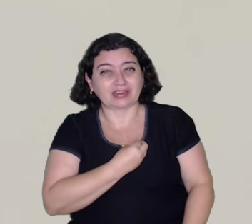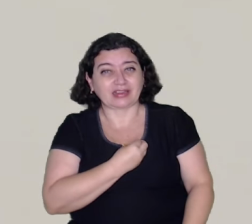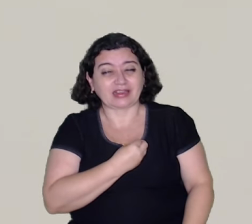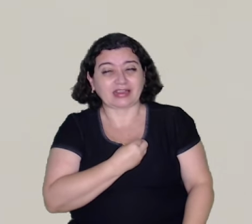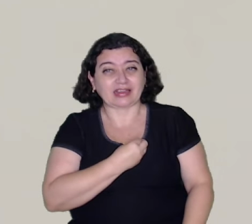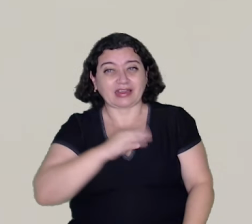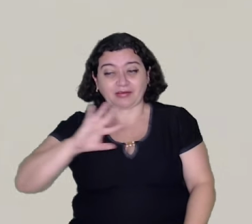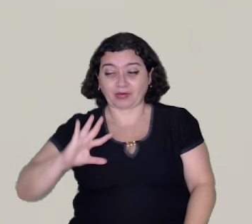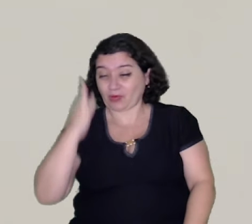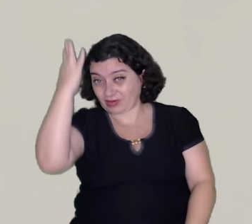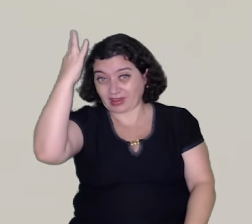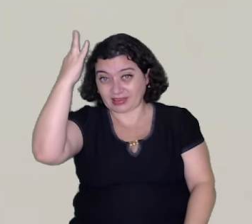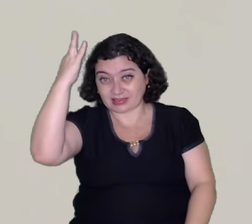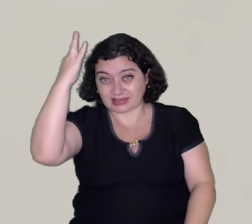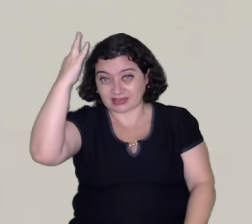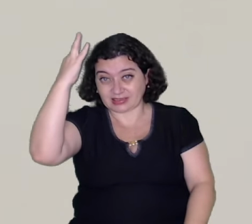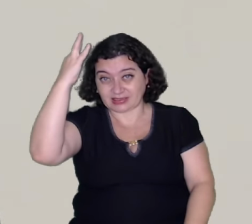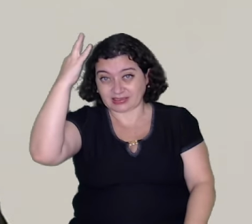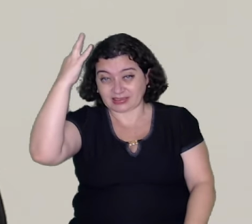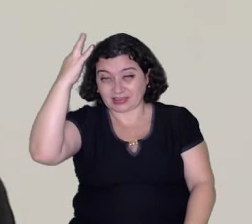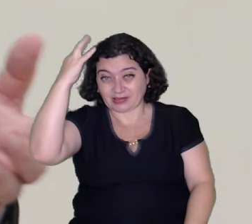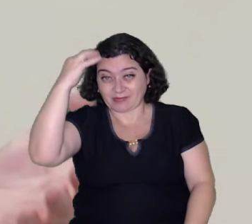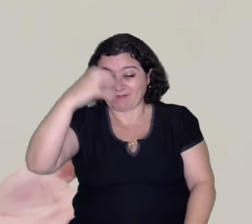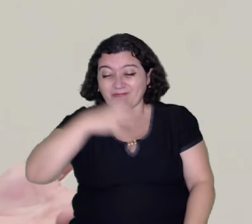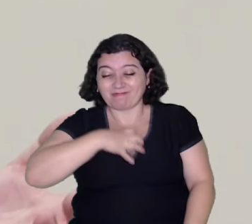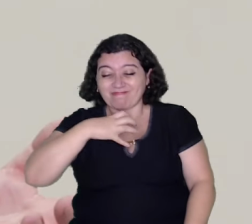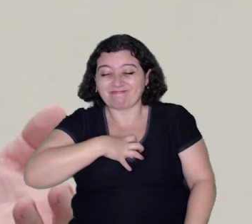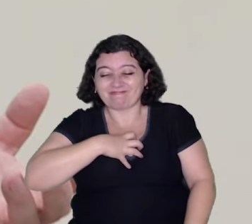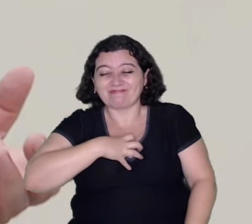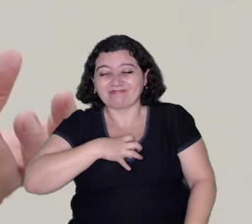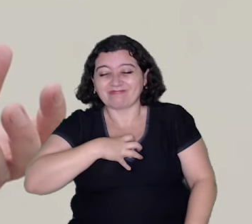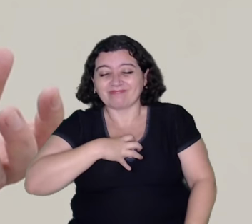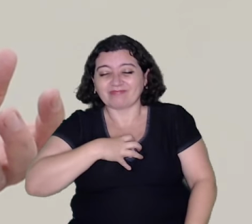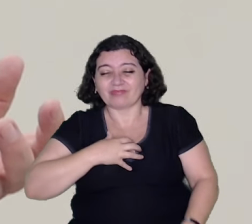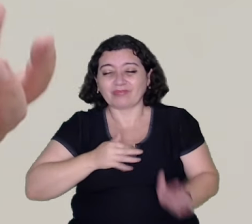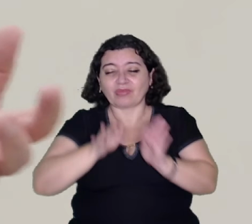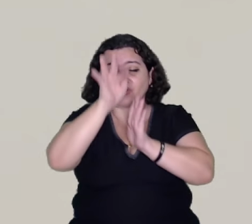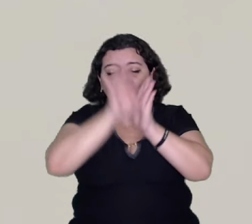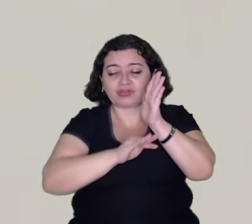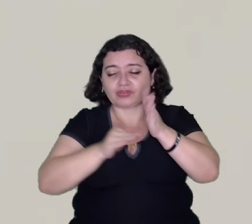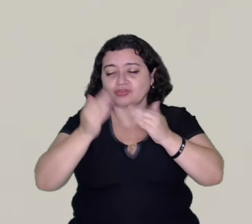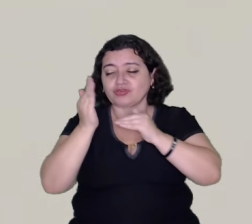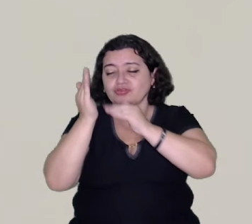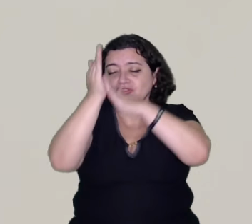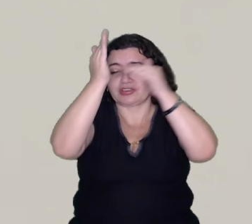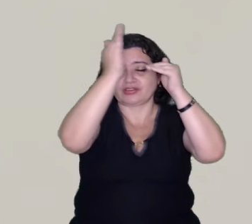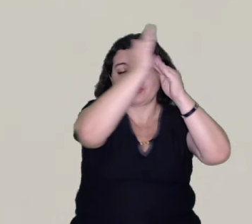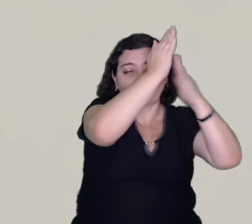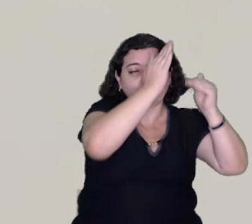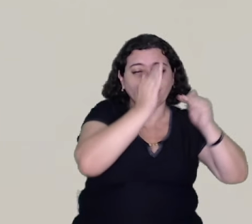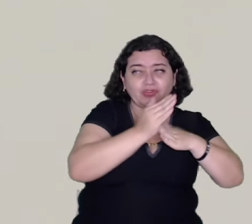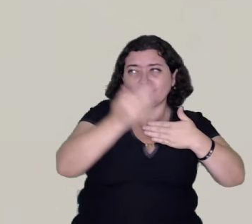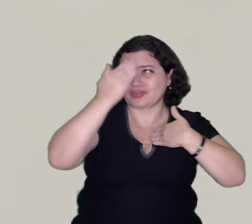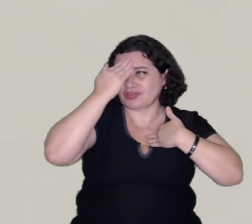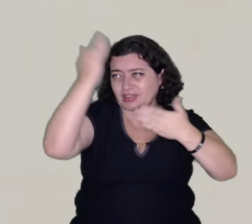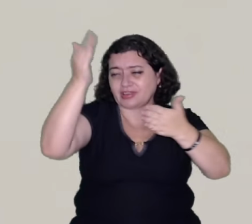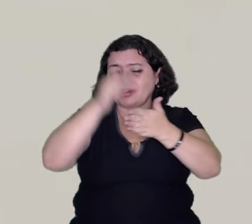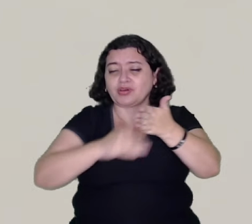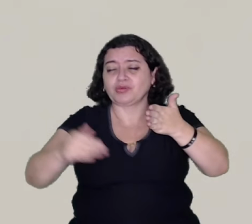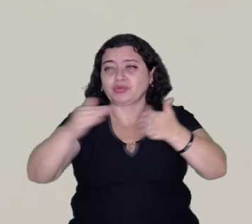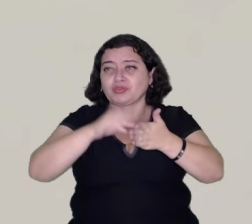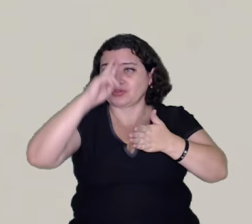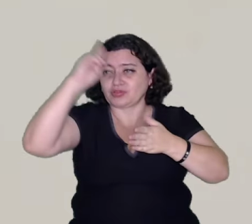forma natural, uma expressão de louvor, de gratidão por tudo que o Senhor faz